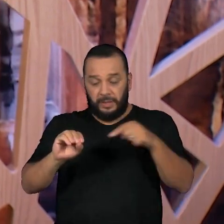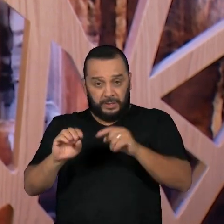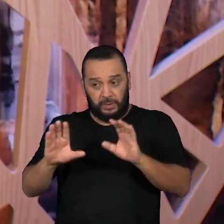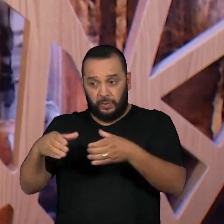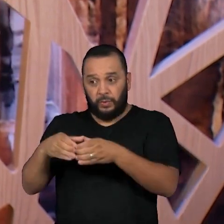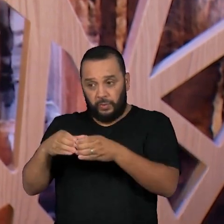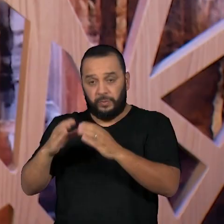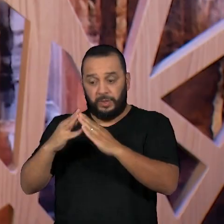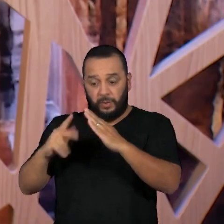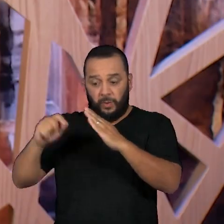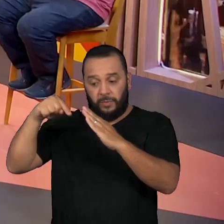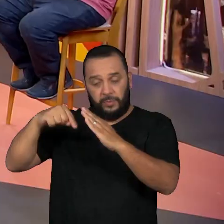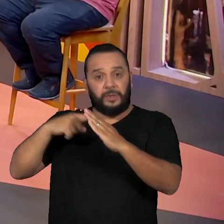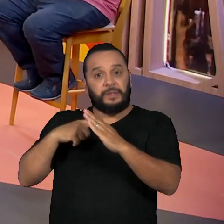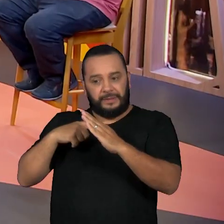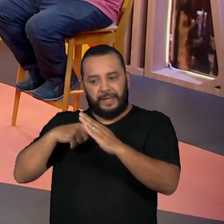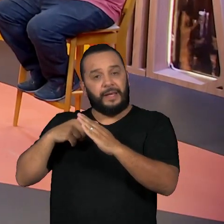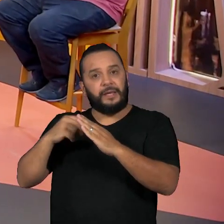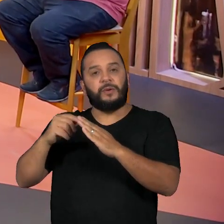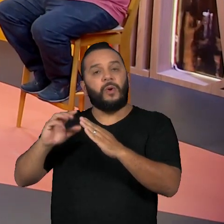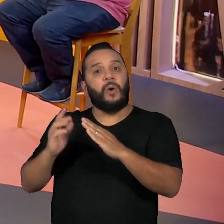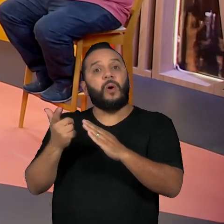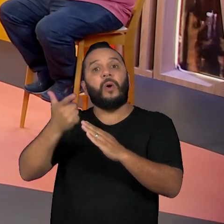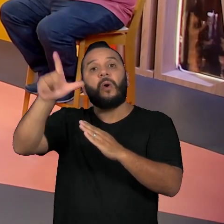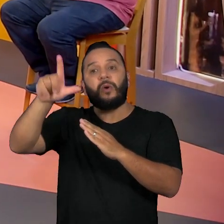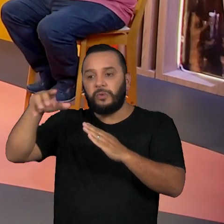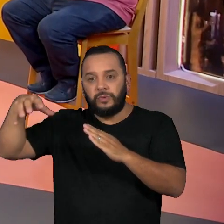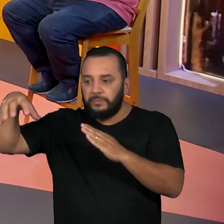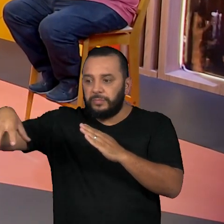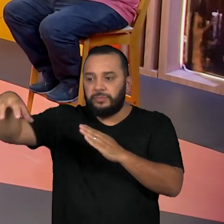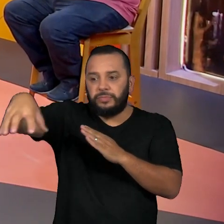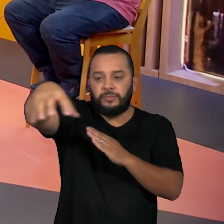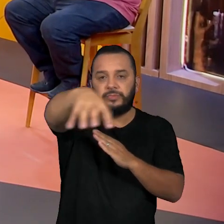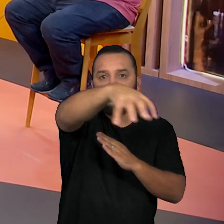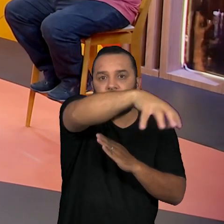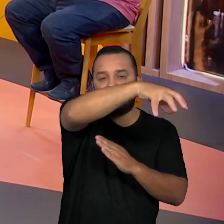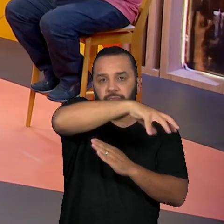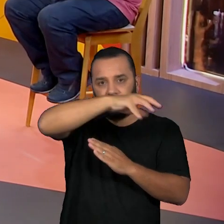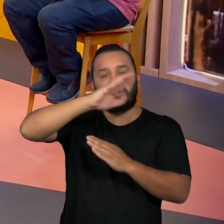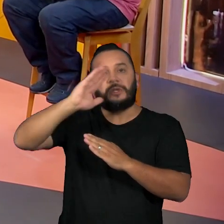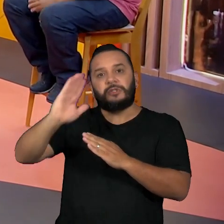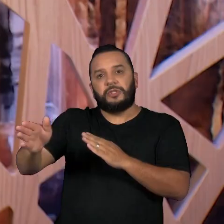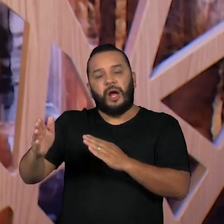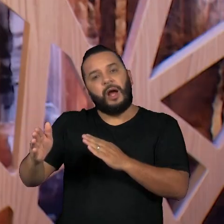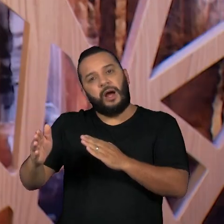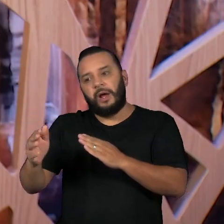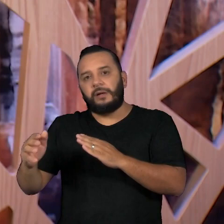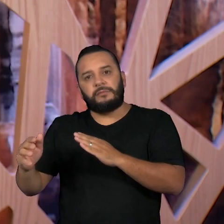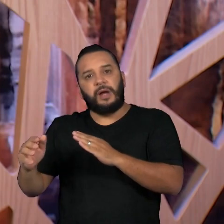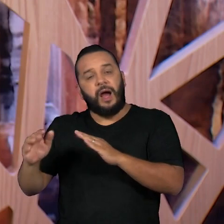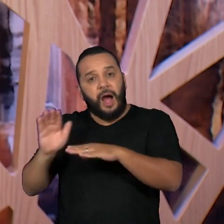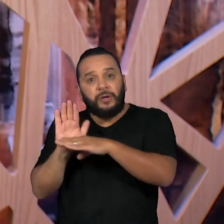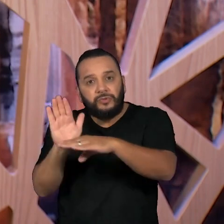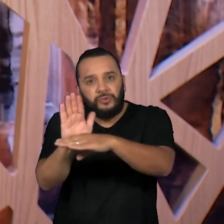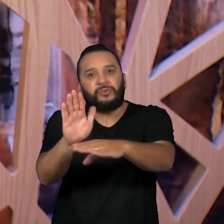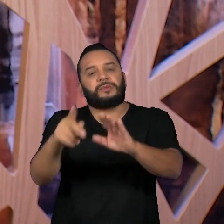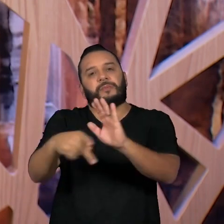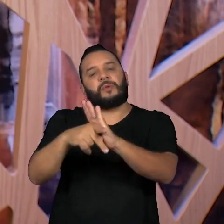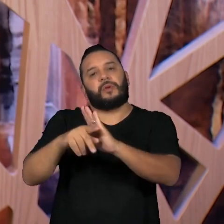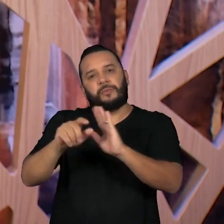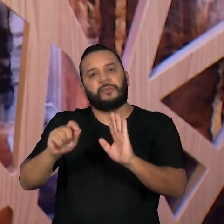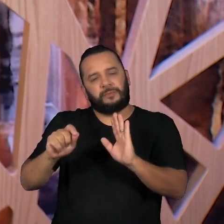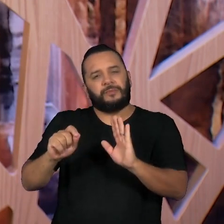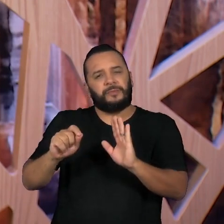para a lei de fomento às periferias, que é como se fosse um grau a mais do VAI, né? Então, uma